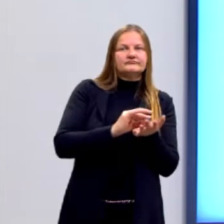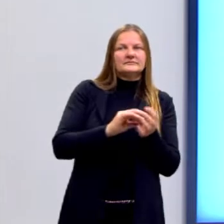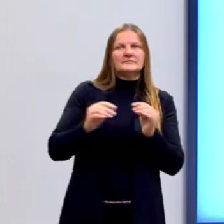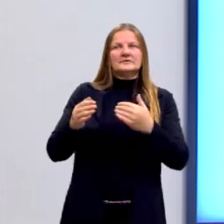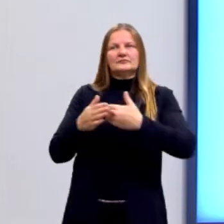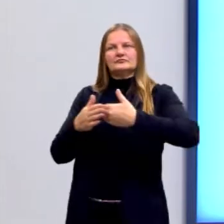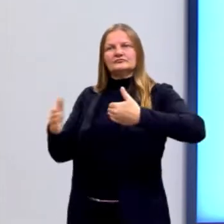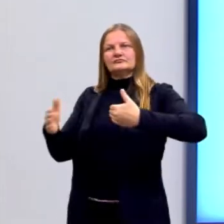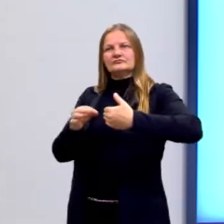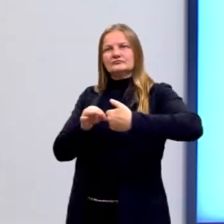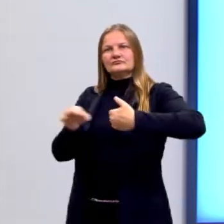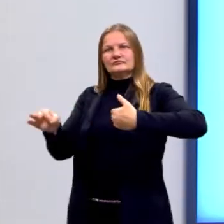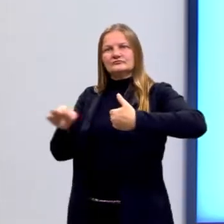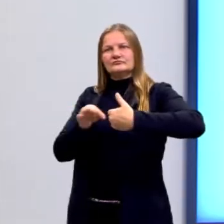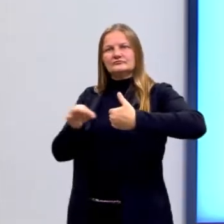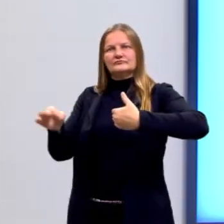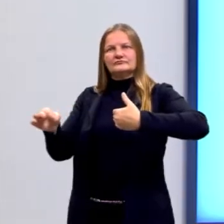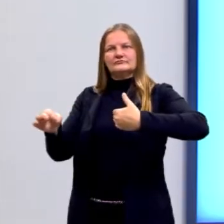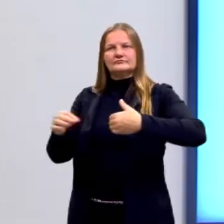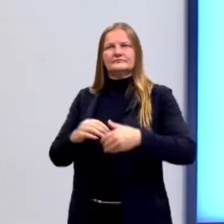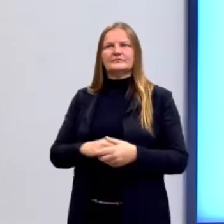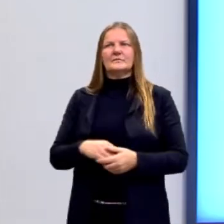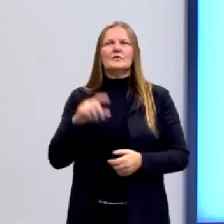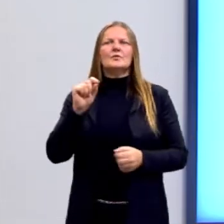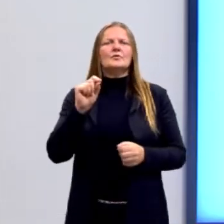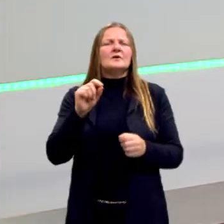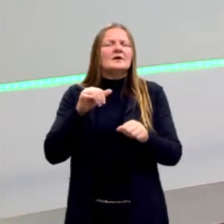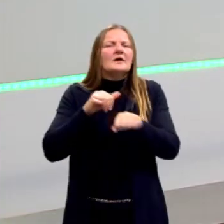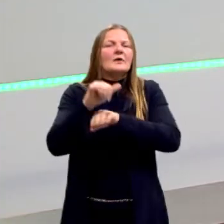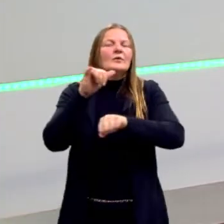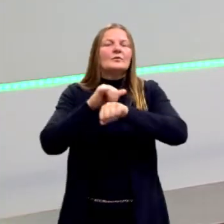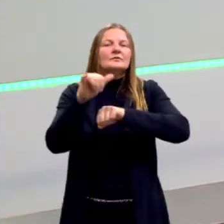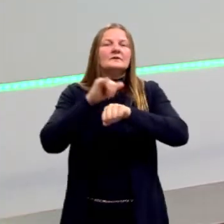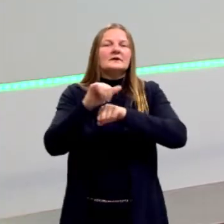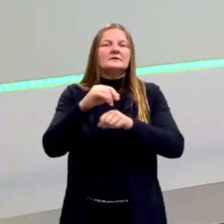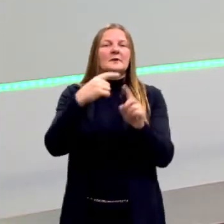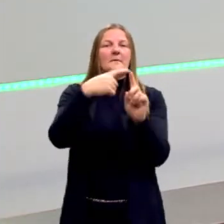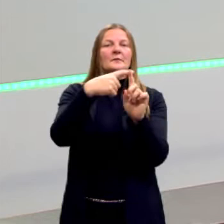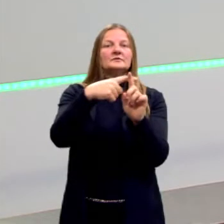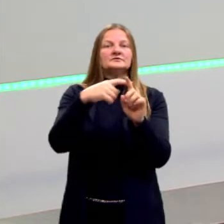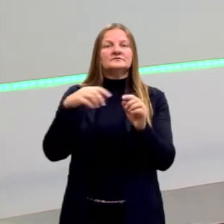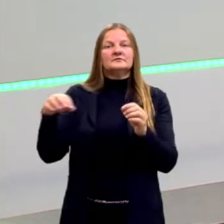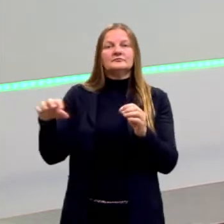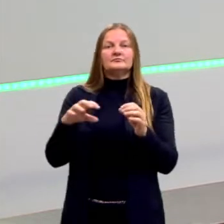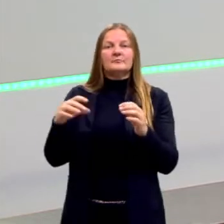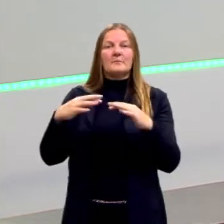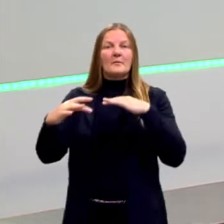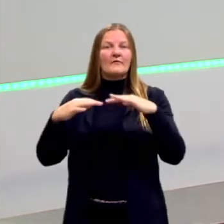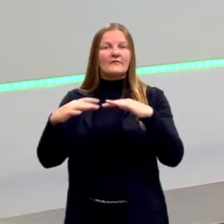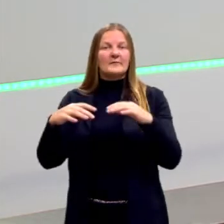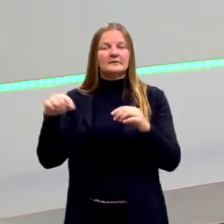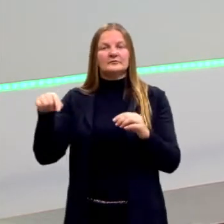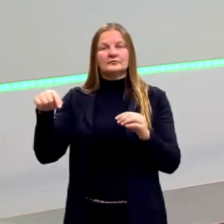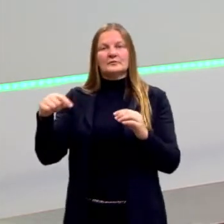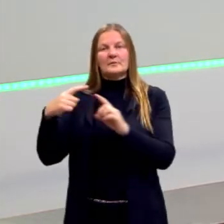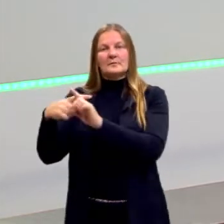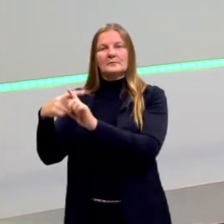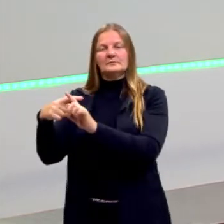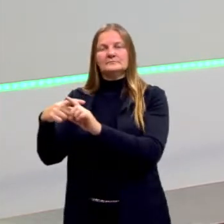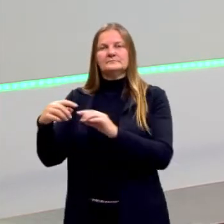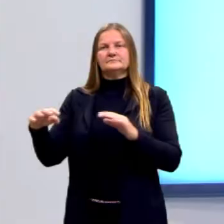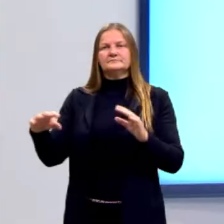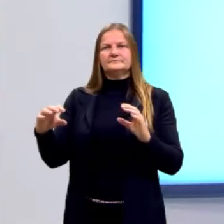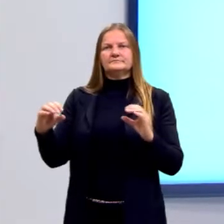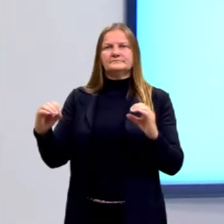na entre as duas que que acontece né com essa carga positiva móvel já falei antes né mas para